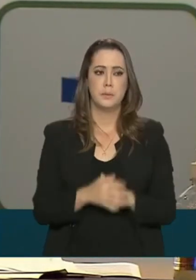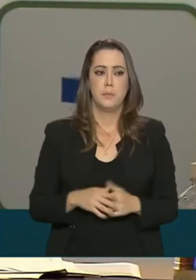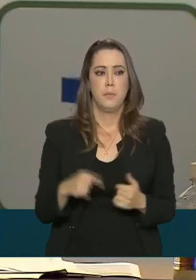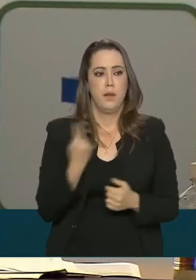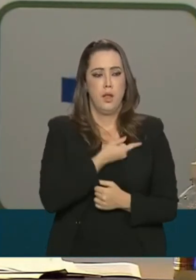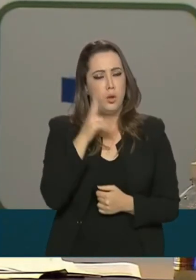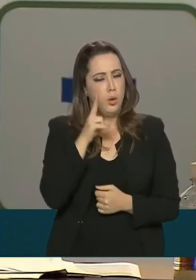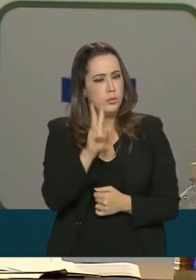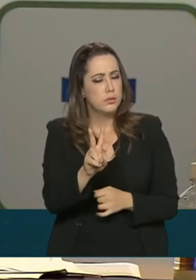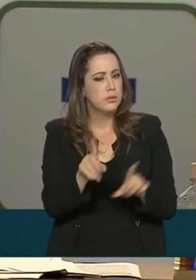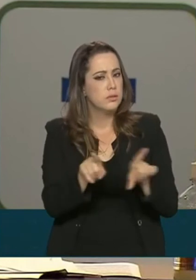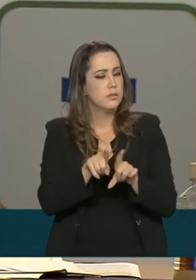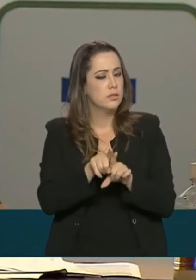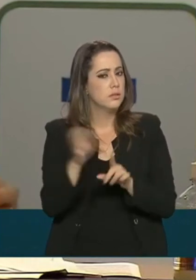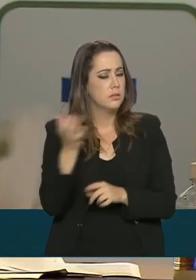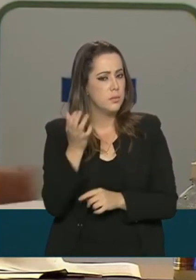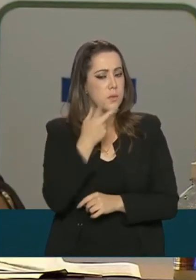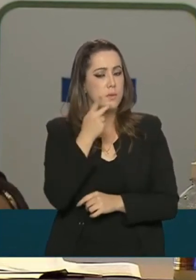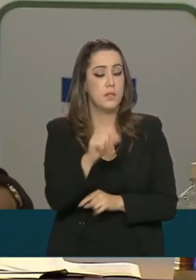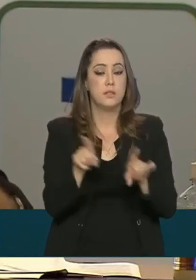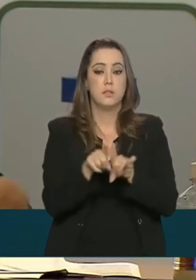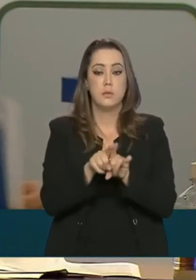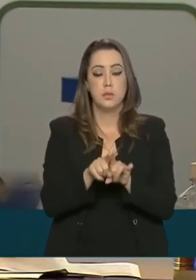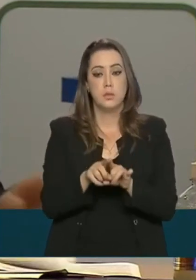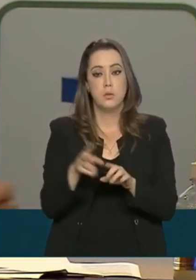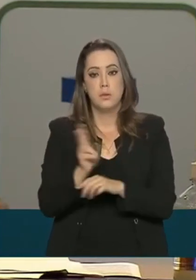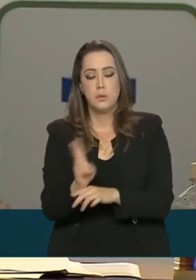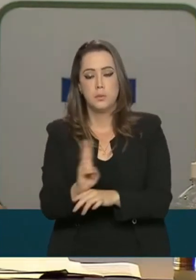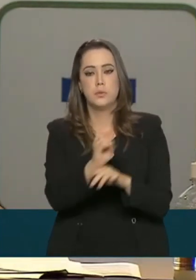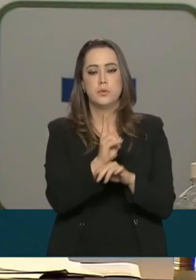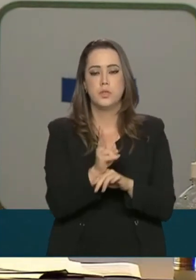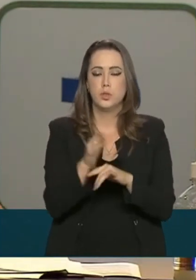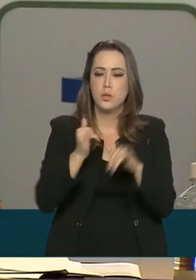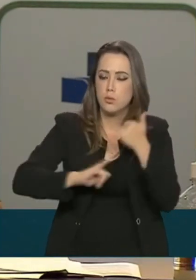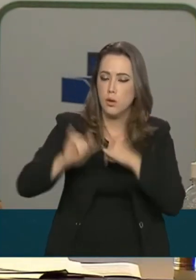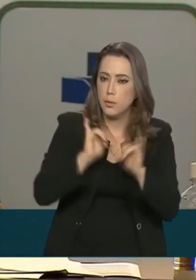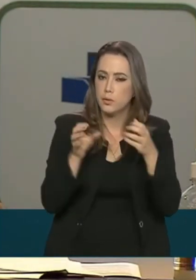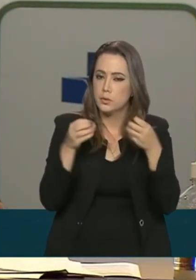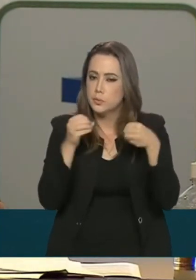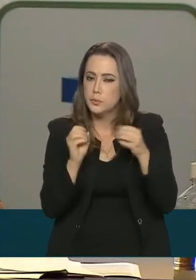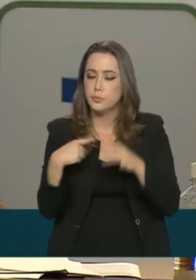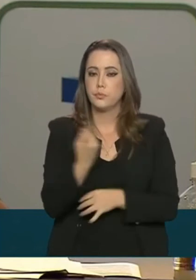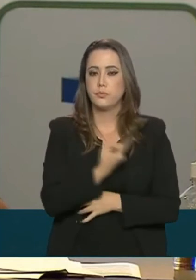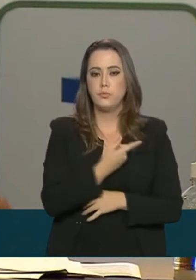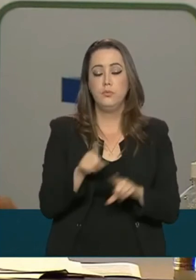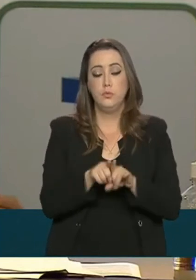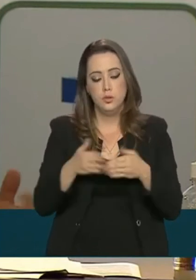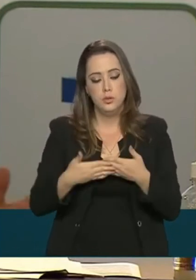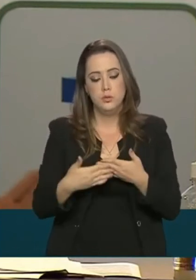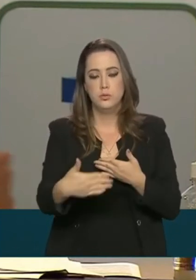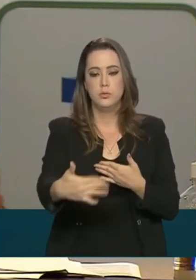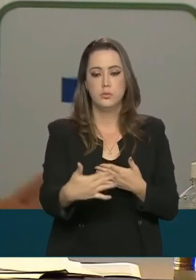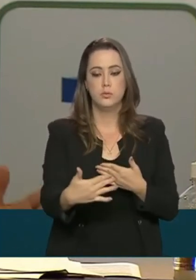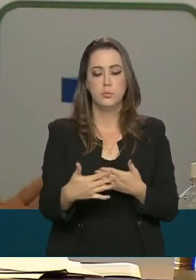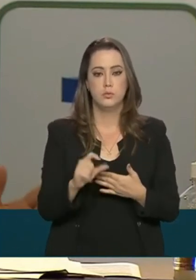Nós queríamos falar um pouco sobre a vigilância laboratorial, Nós estamos,